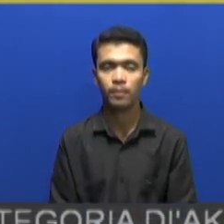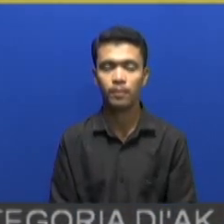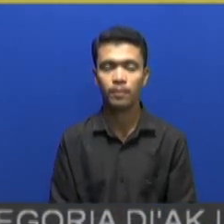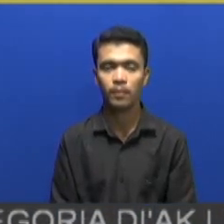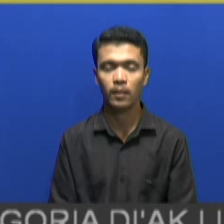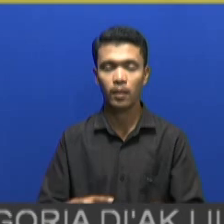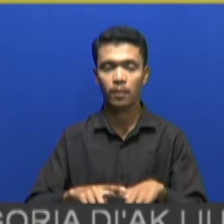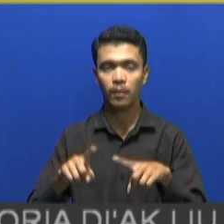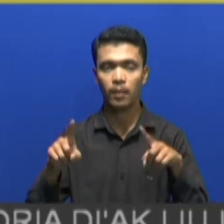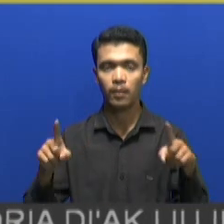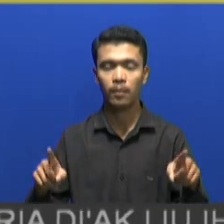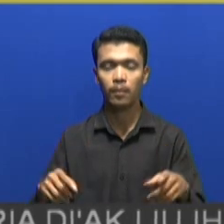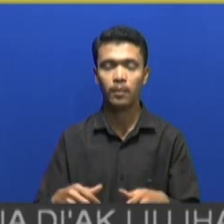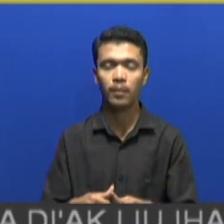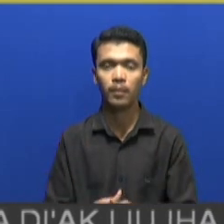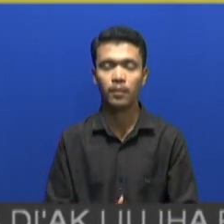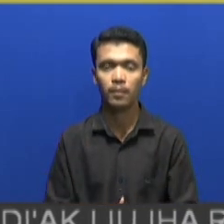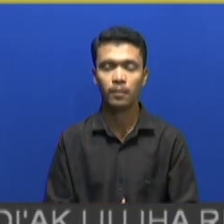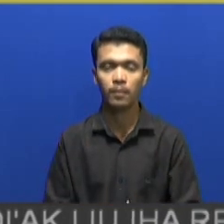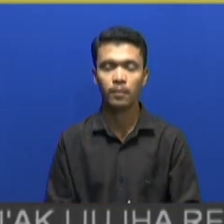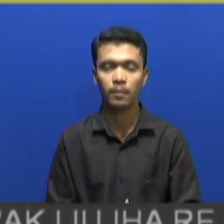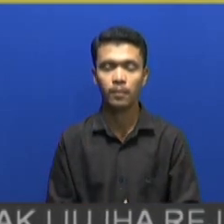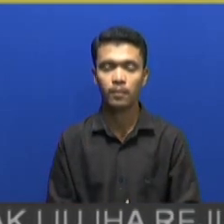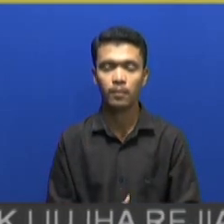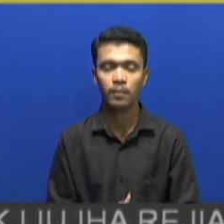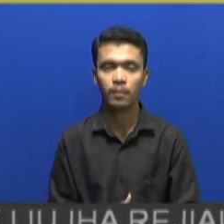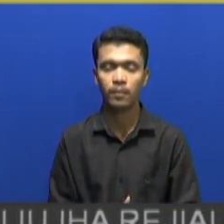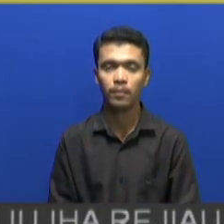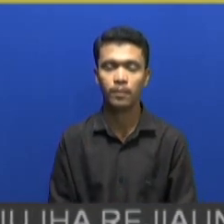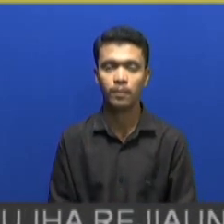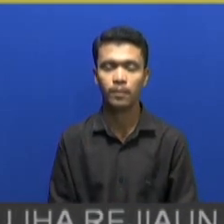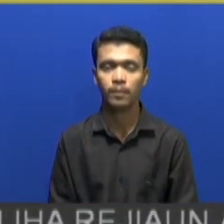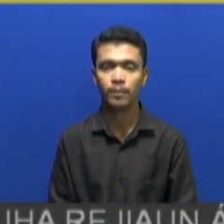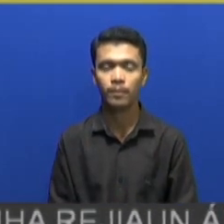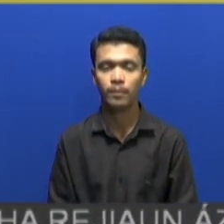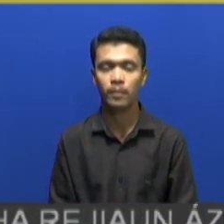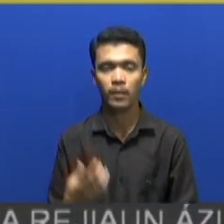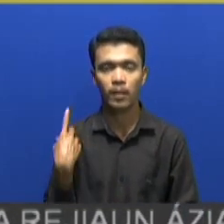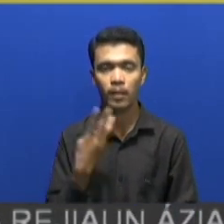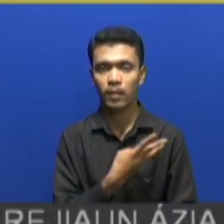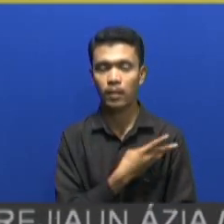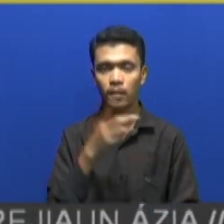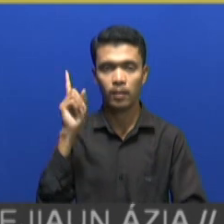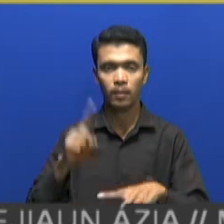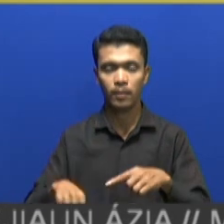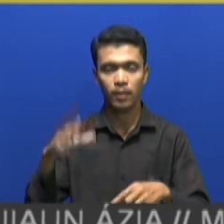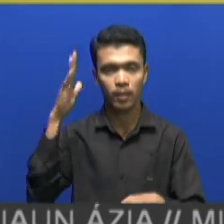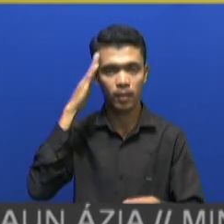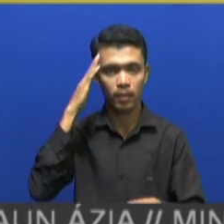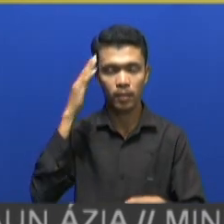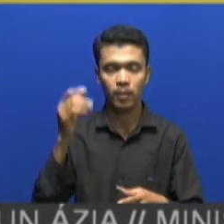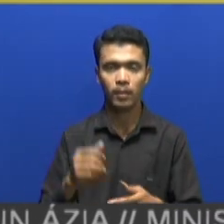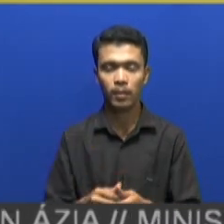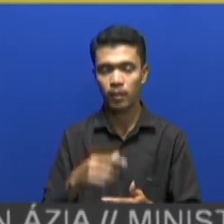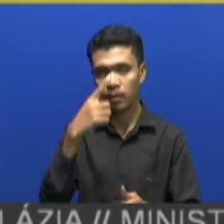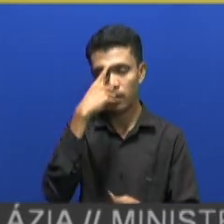Mai ve atu tama liu ba laran ne ta la bele hatene hotu